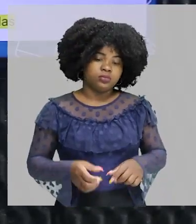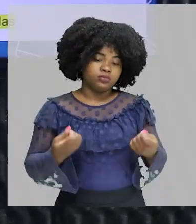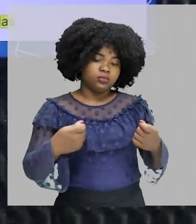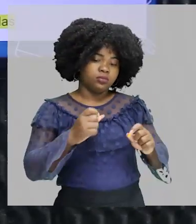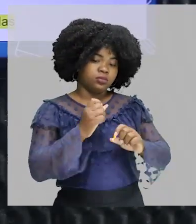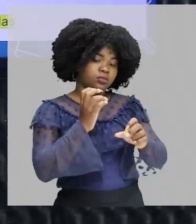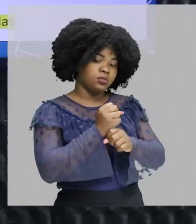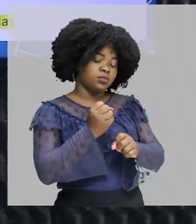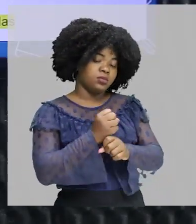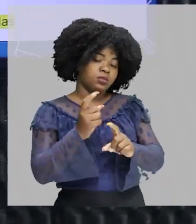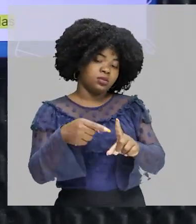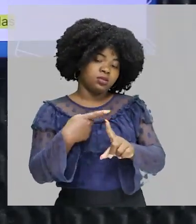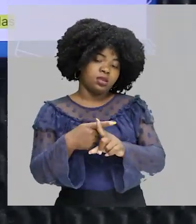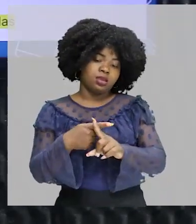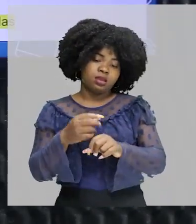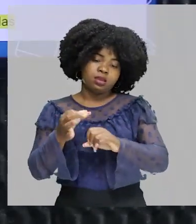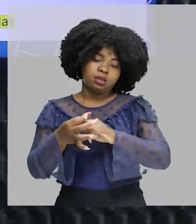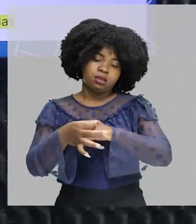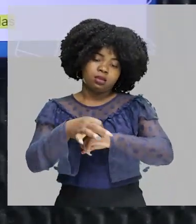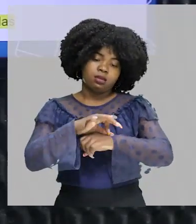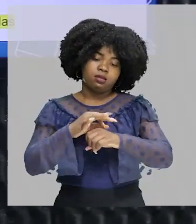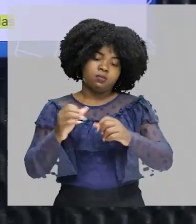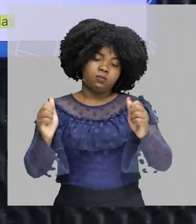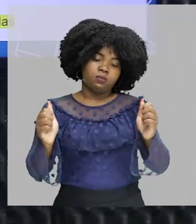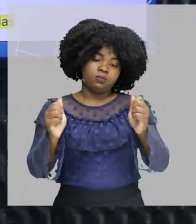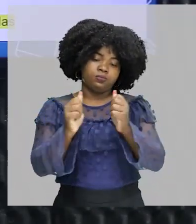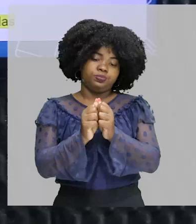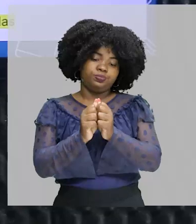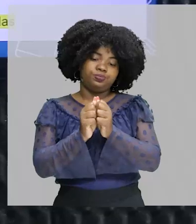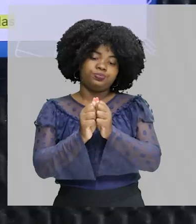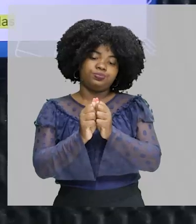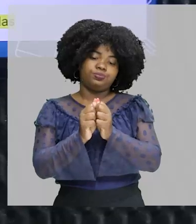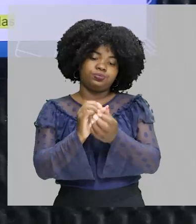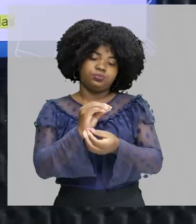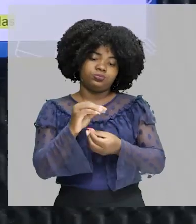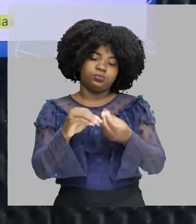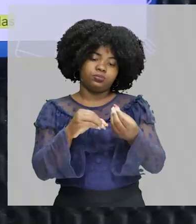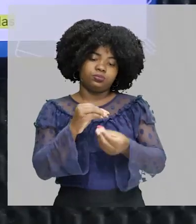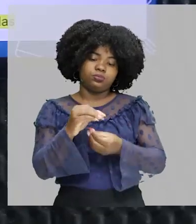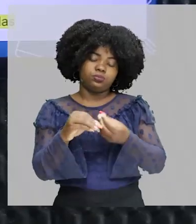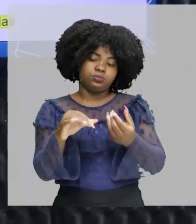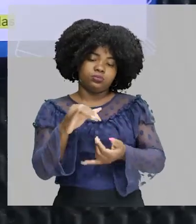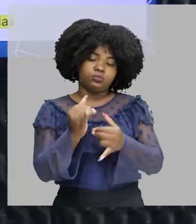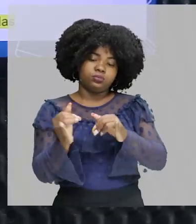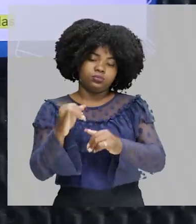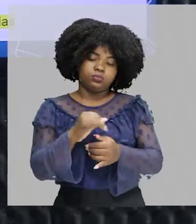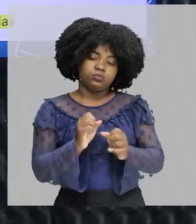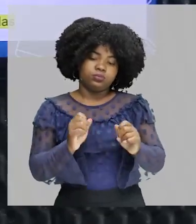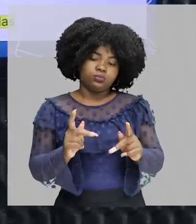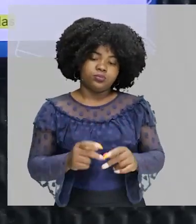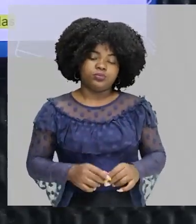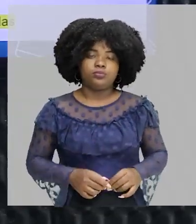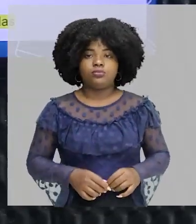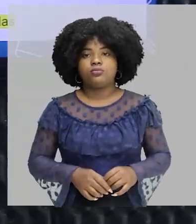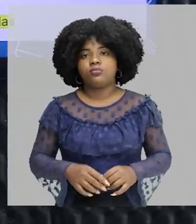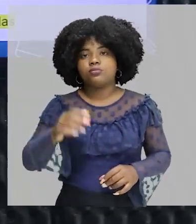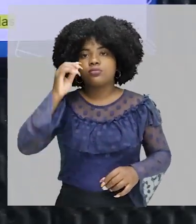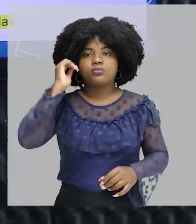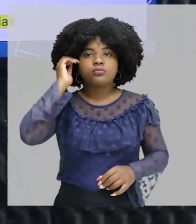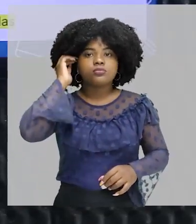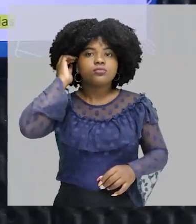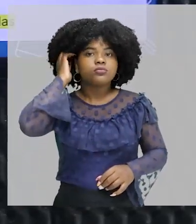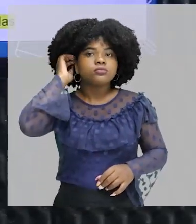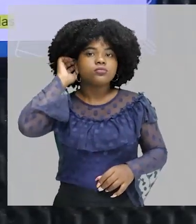somar os átomos que compõem a molécula, a substância. Show de bola? Com